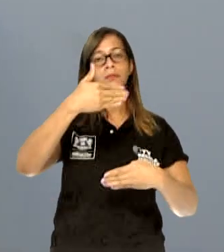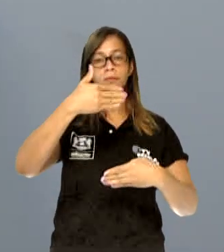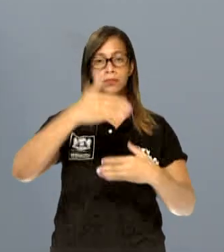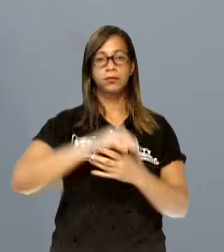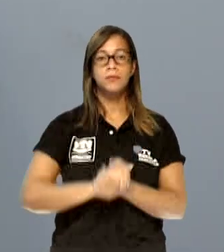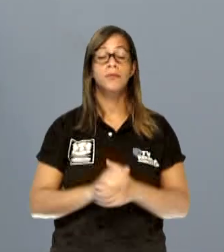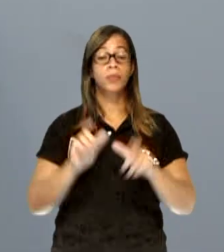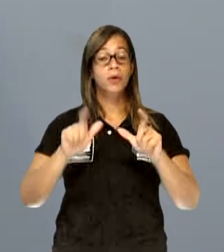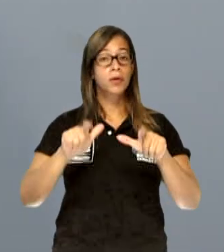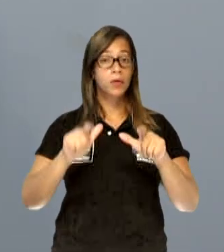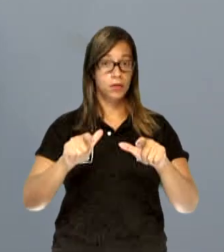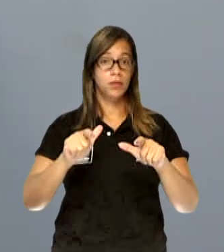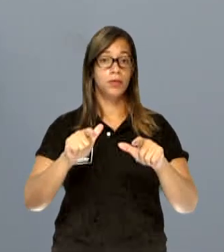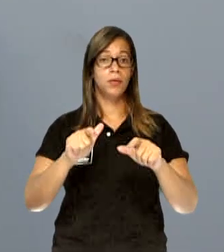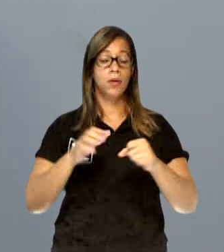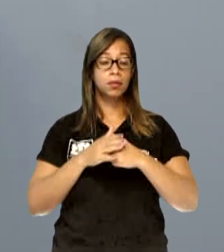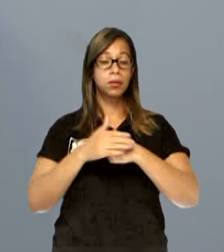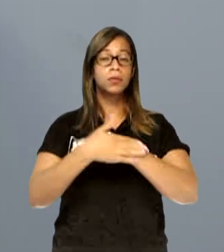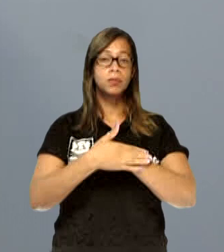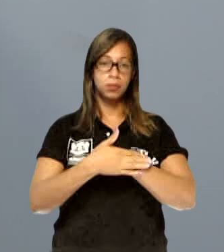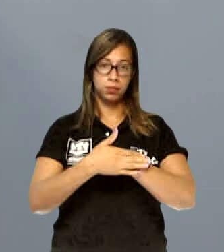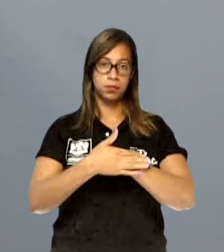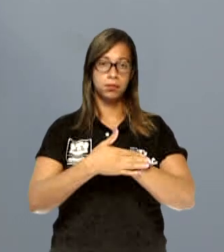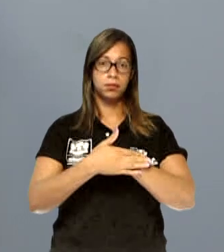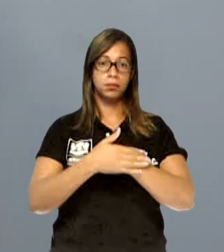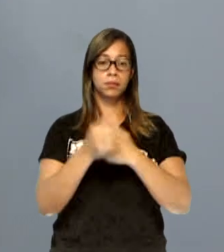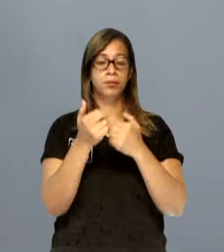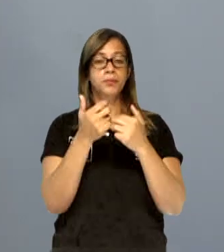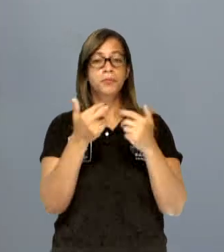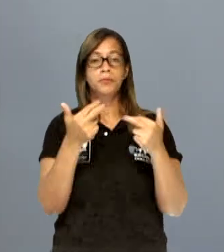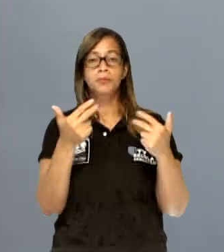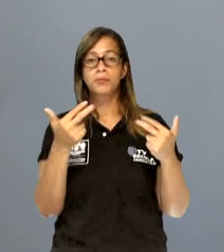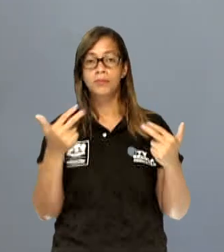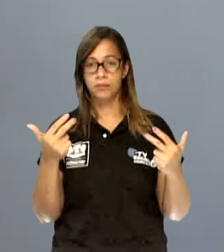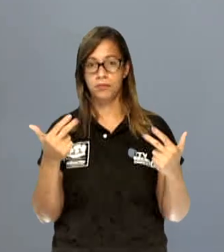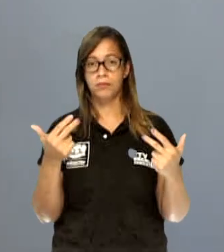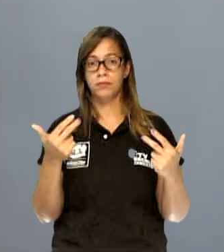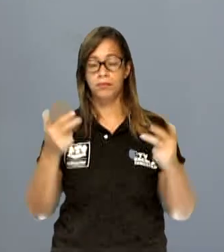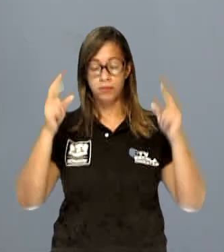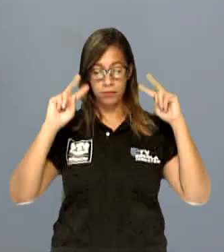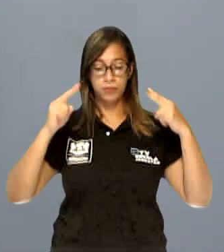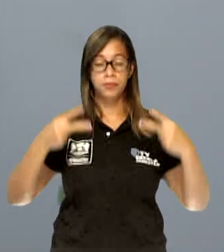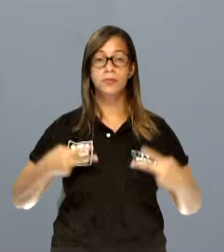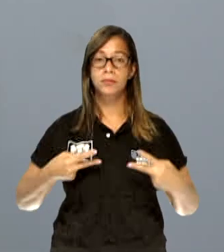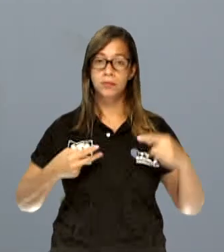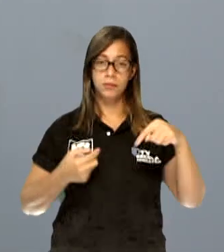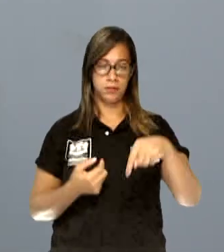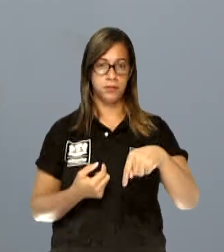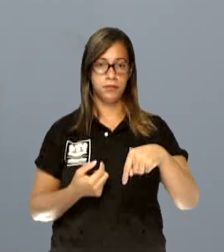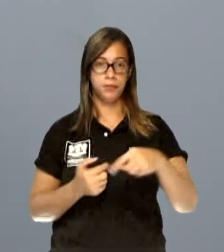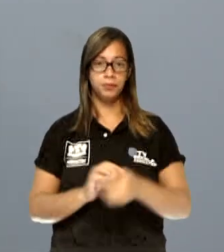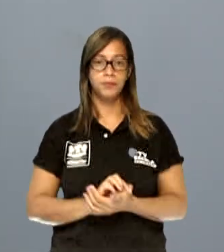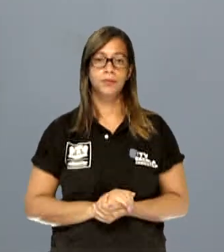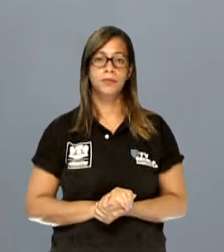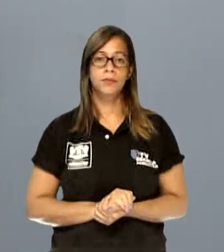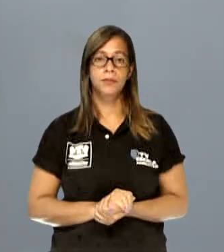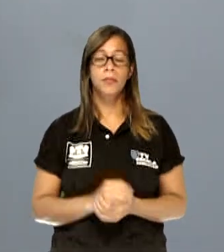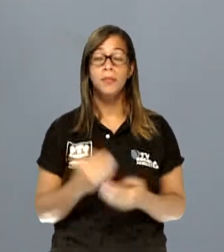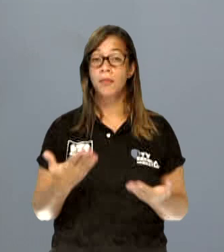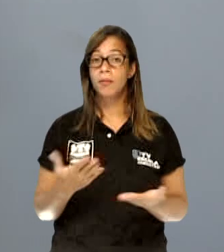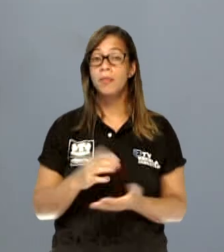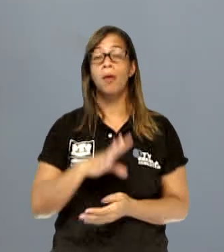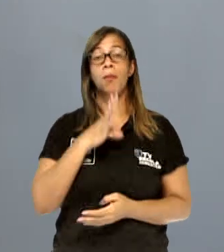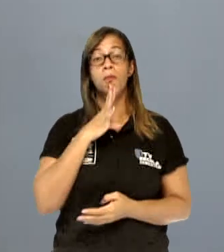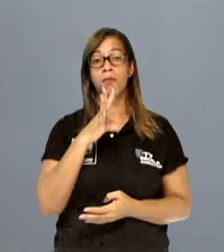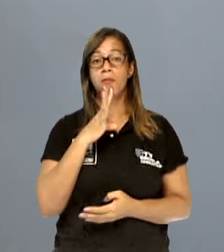preserva vestígios milenares da ocupação humana aqui na América. Então vamos saber um